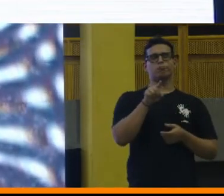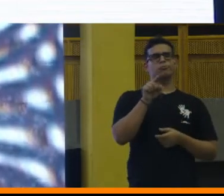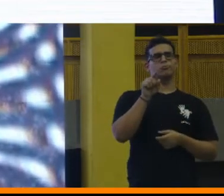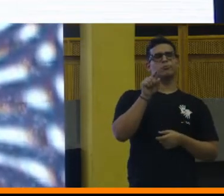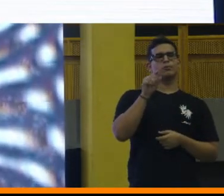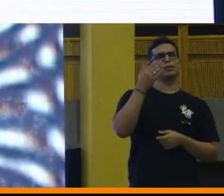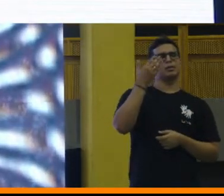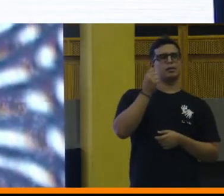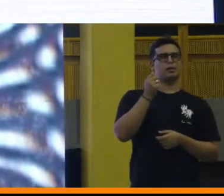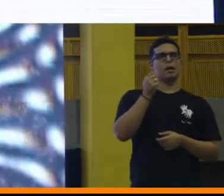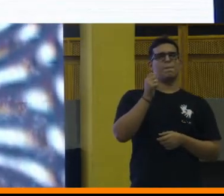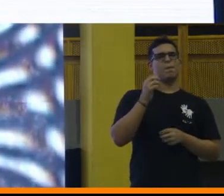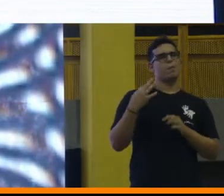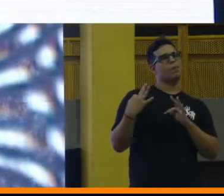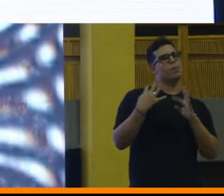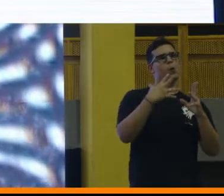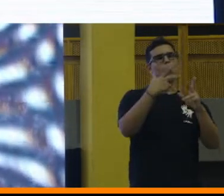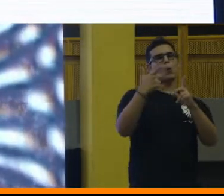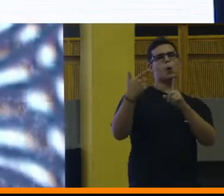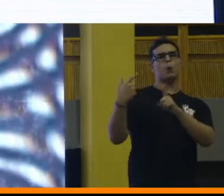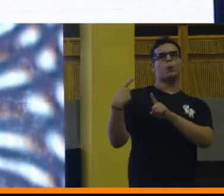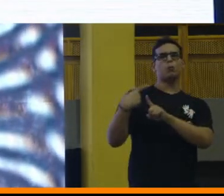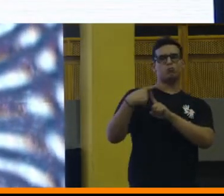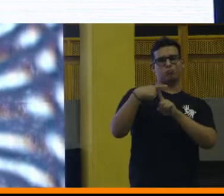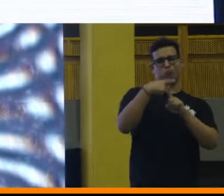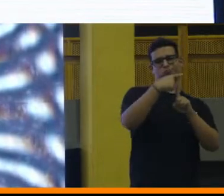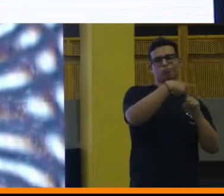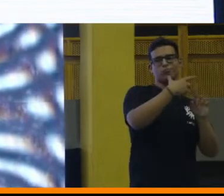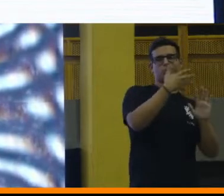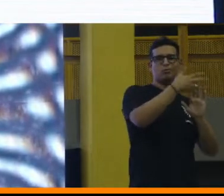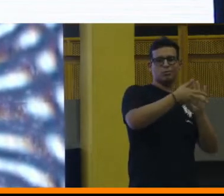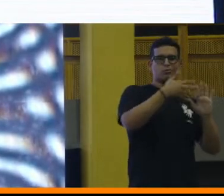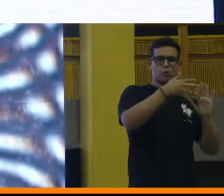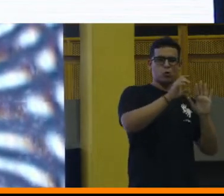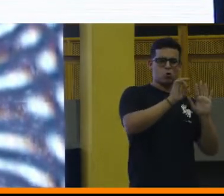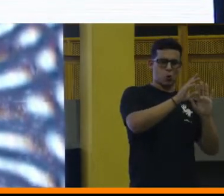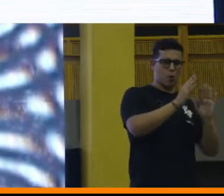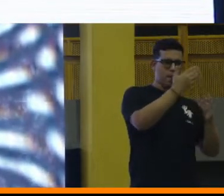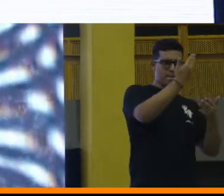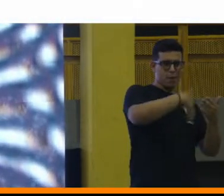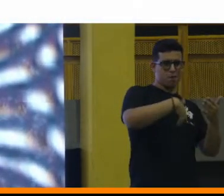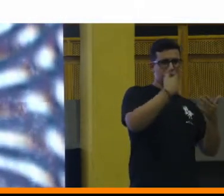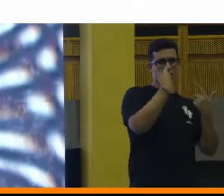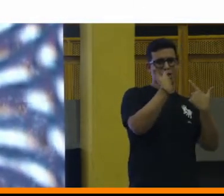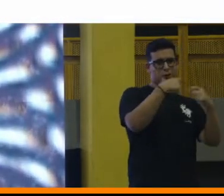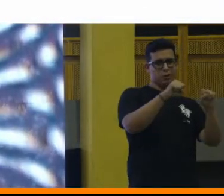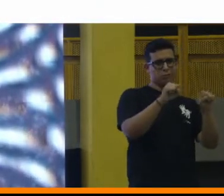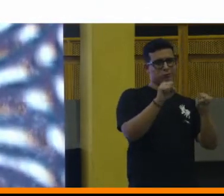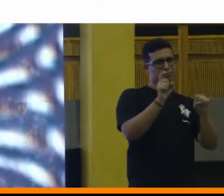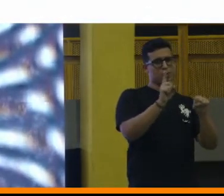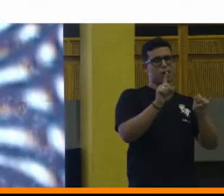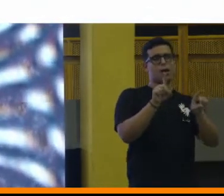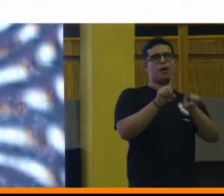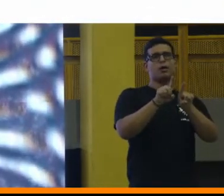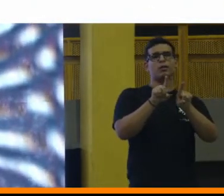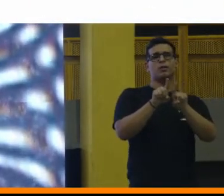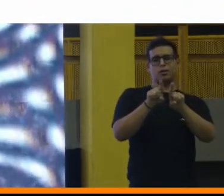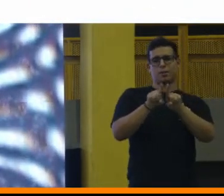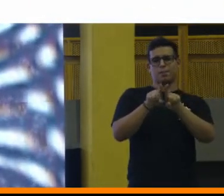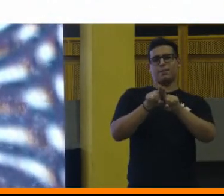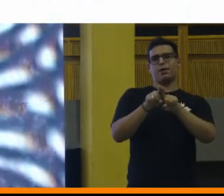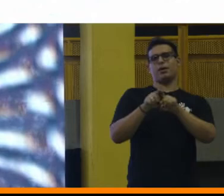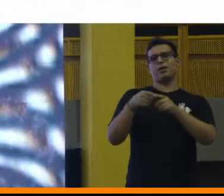entender todos esses tipos de textos, não só na prova de linguagens, mas também na prova de ciências